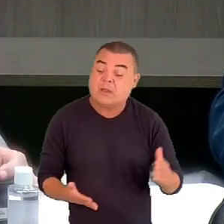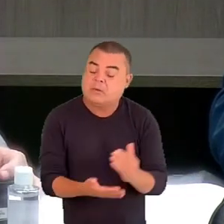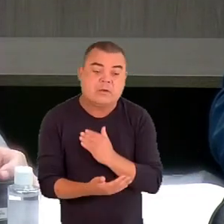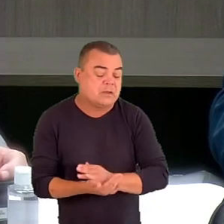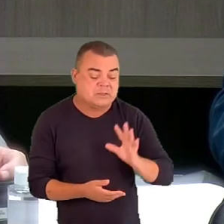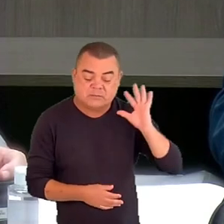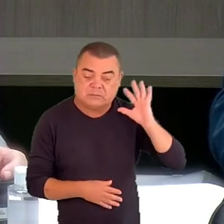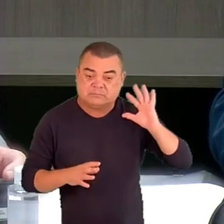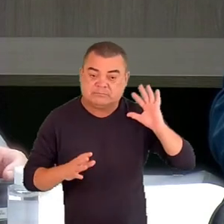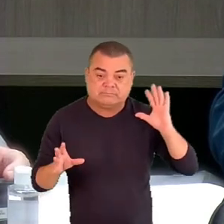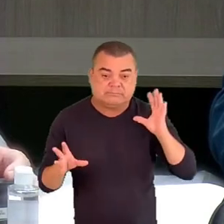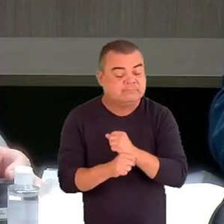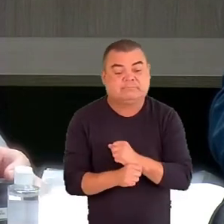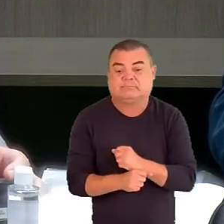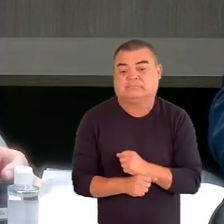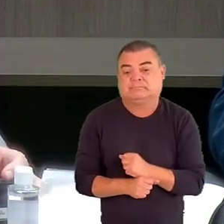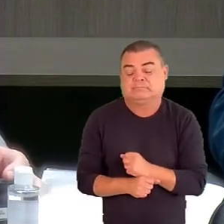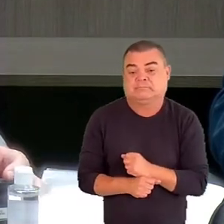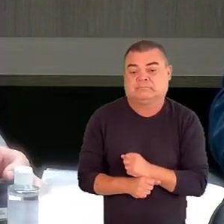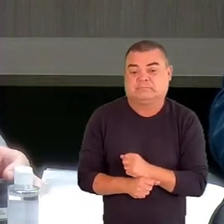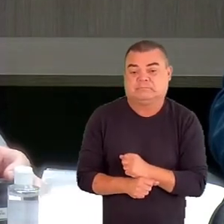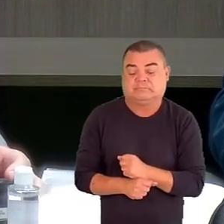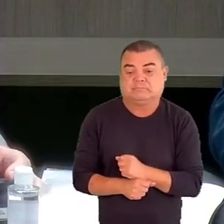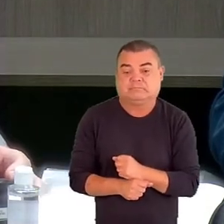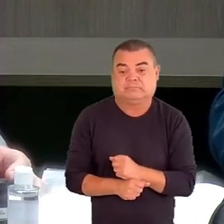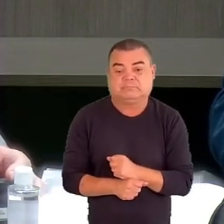o resultado será sempre